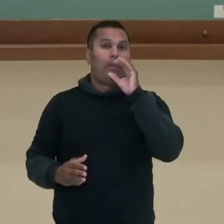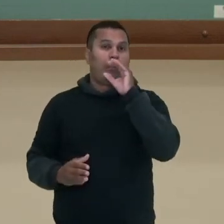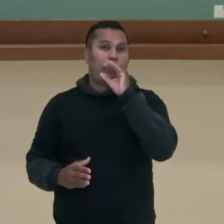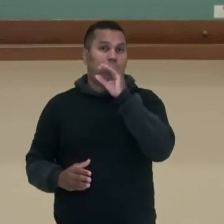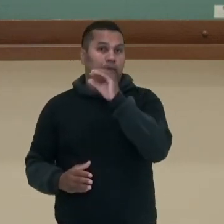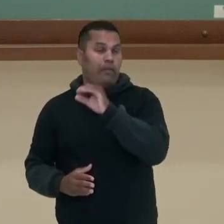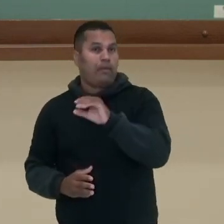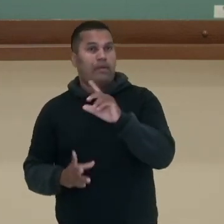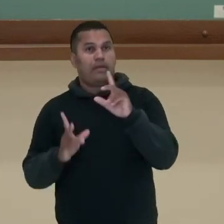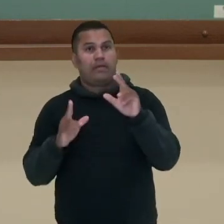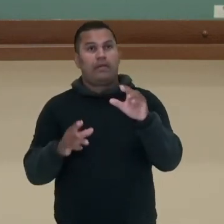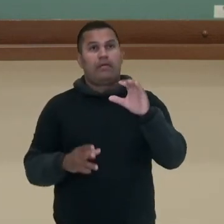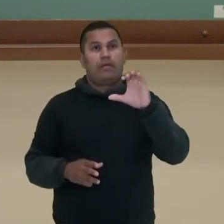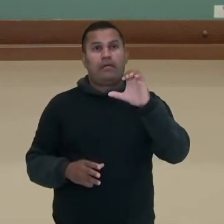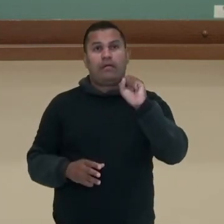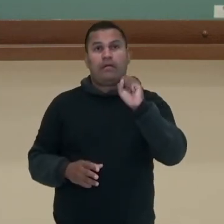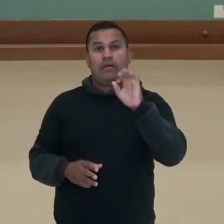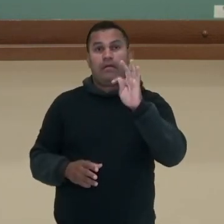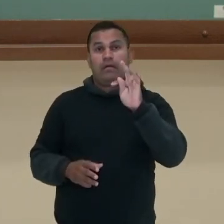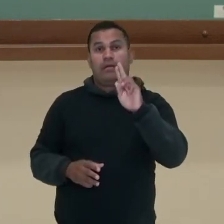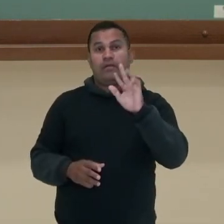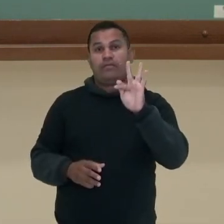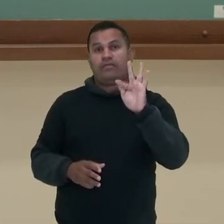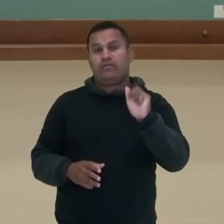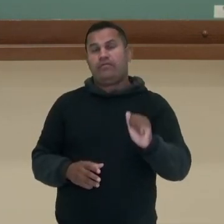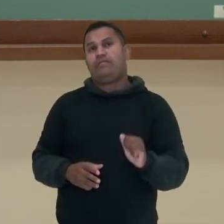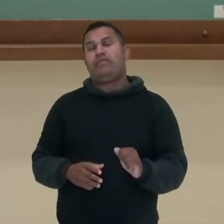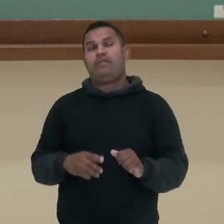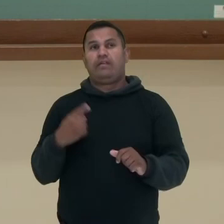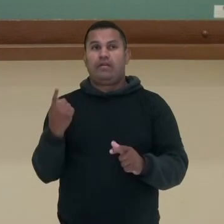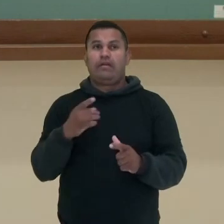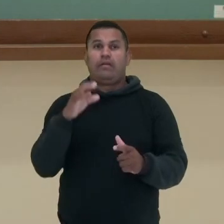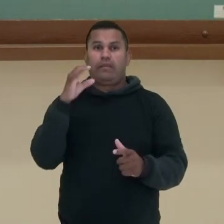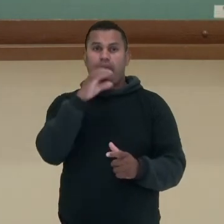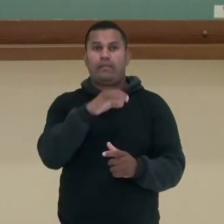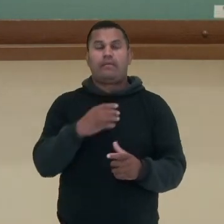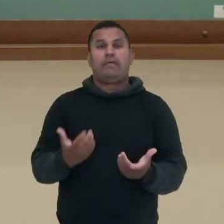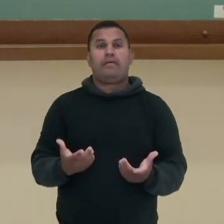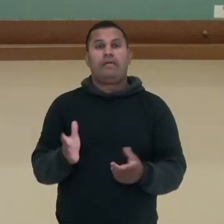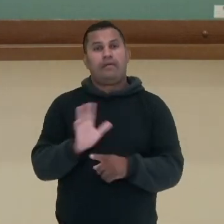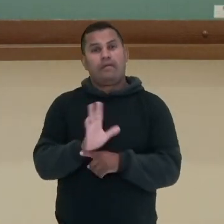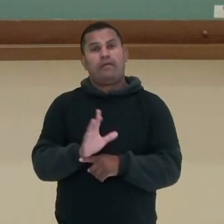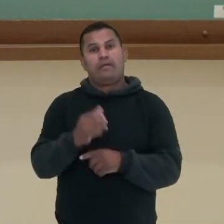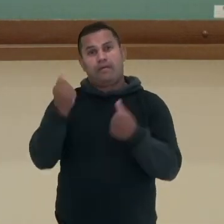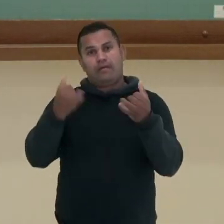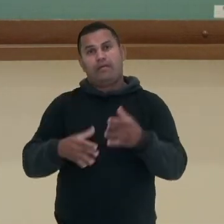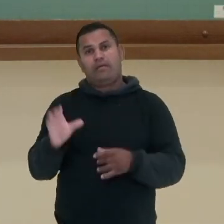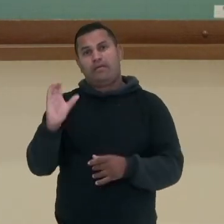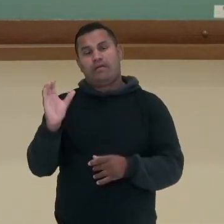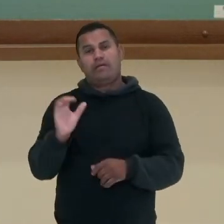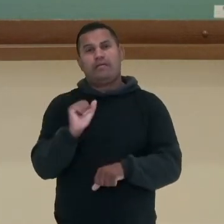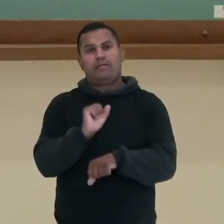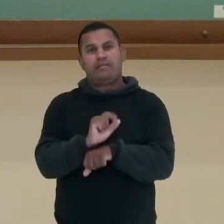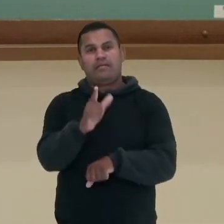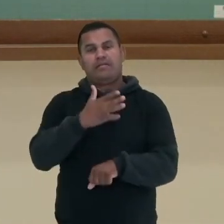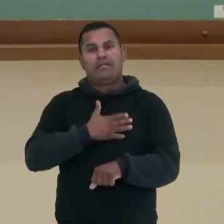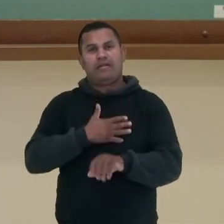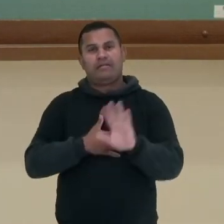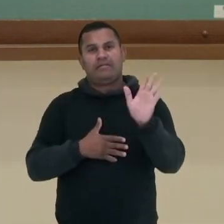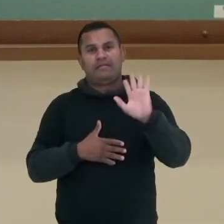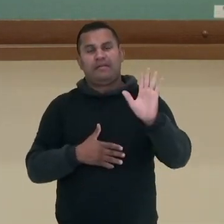E produzindo aquecimento global. Então, nesse vídeo nós falamos sobre o ciclo do carbono. Espero que vocês tenham gostado. Até breve.